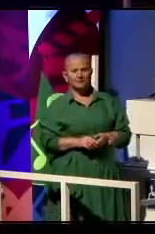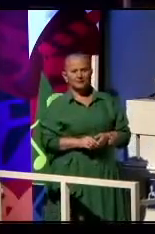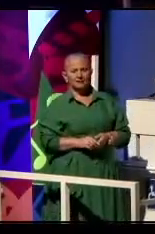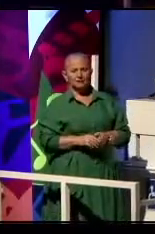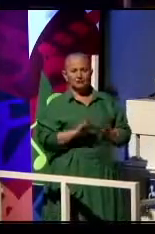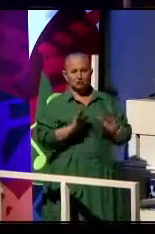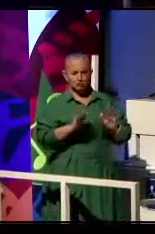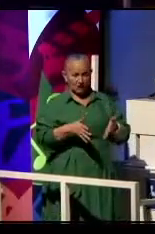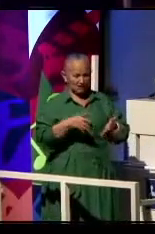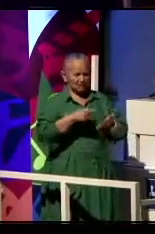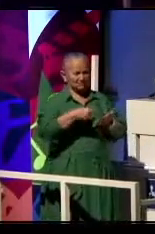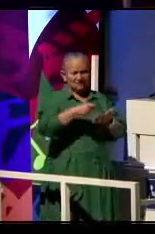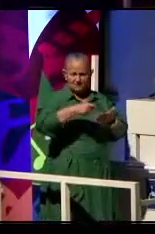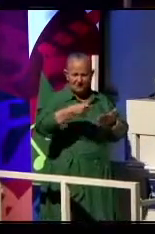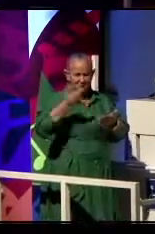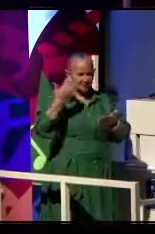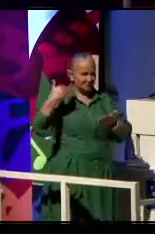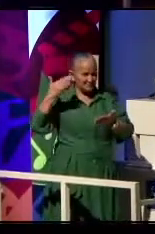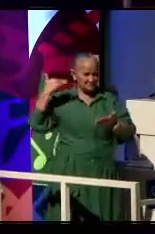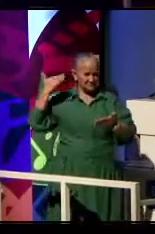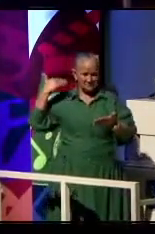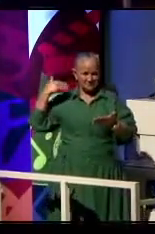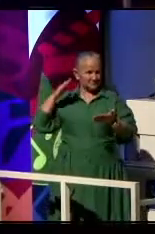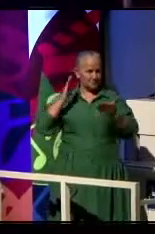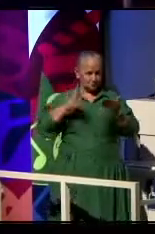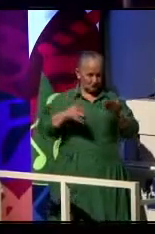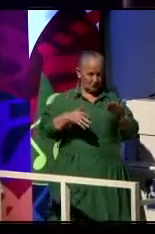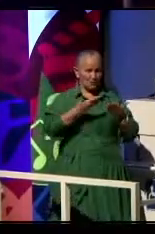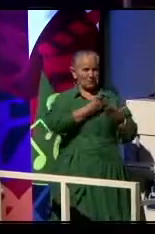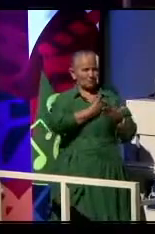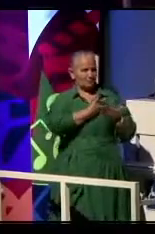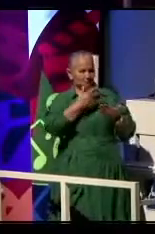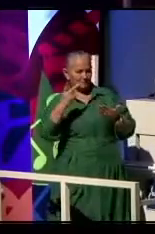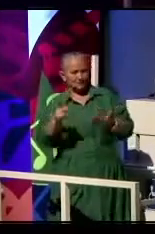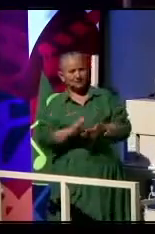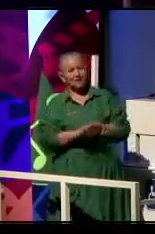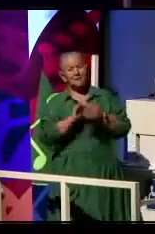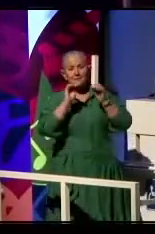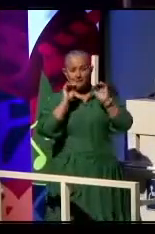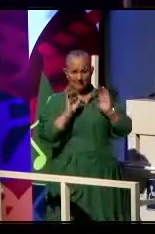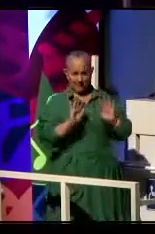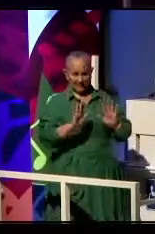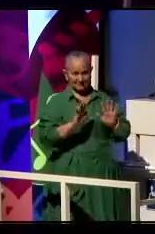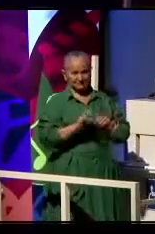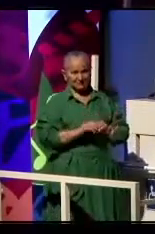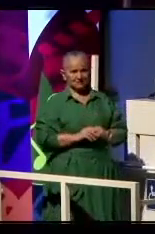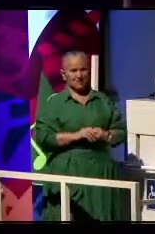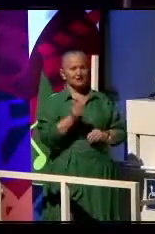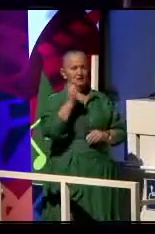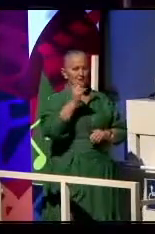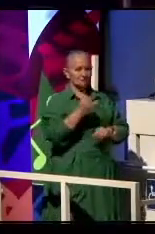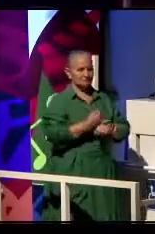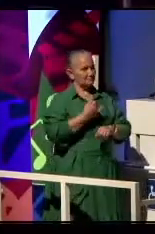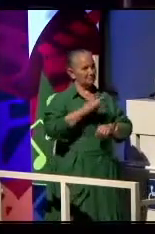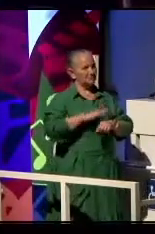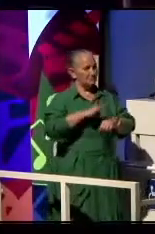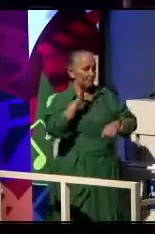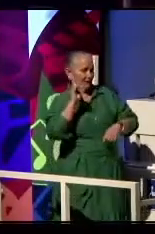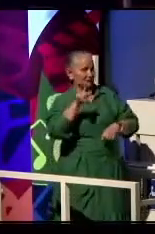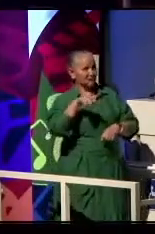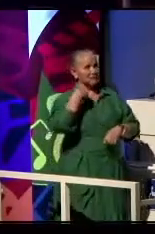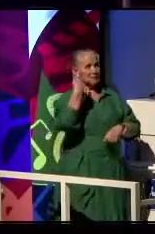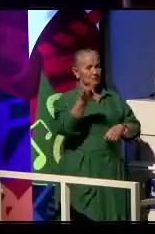né, o Fernando Brandt, Márcio Borges e o Ronaldo Bastos, só que a carreira deles também foi impulsionada. Pode passar, por favor,